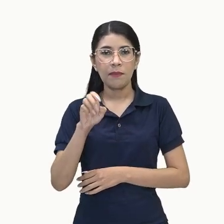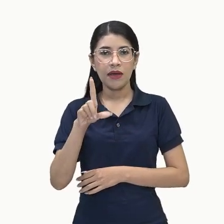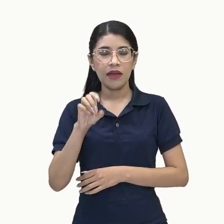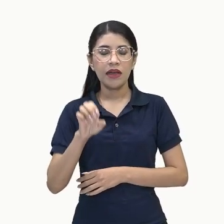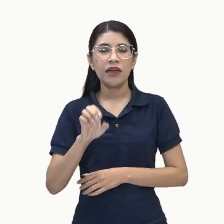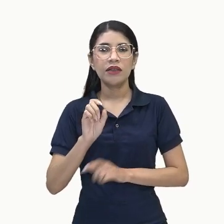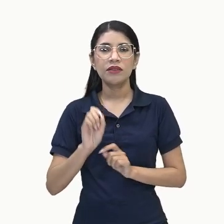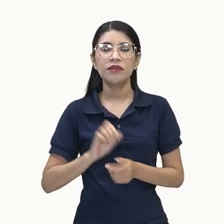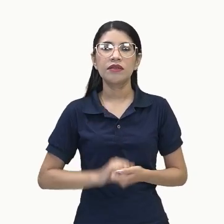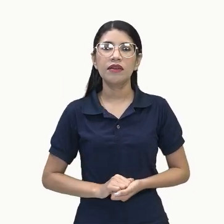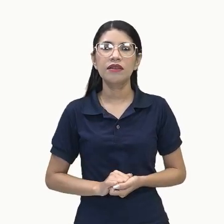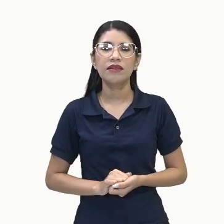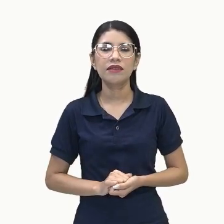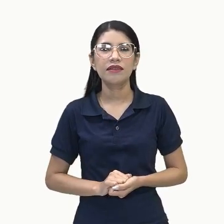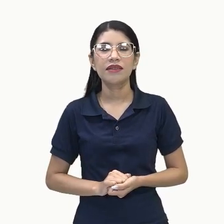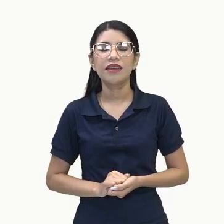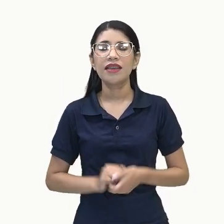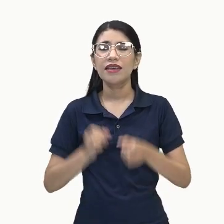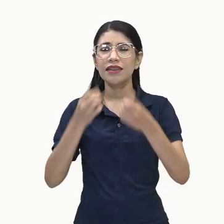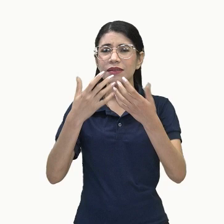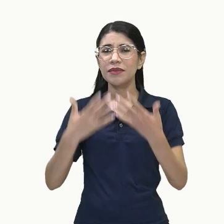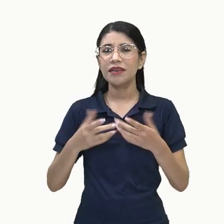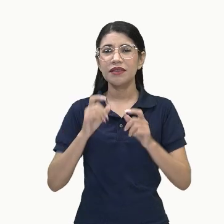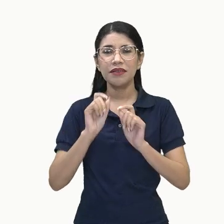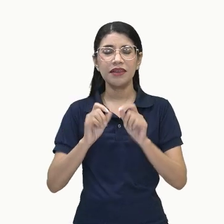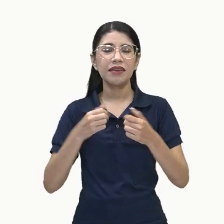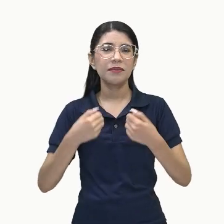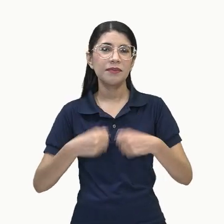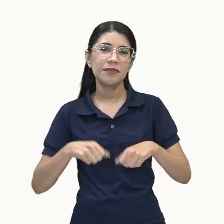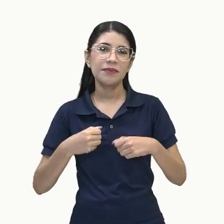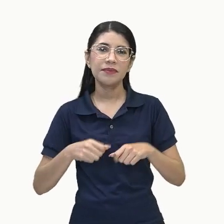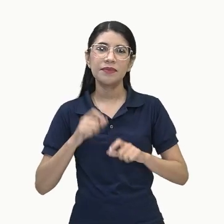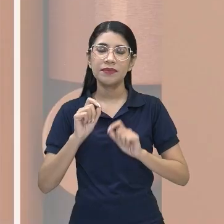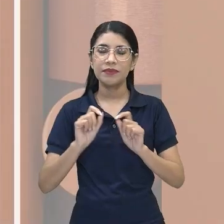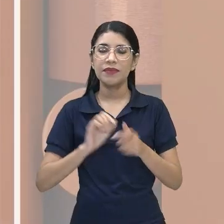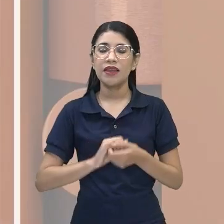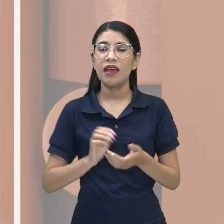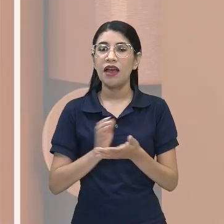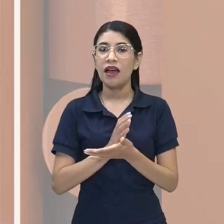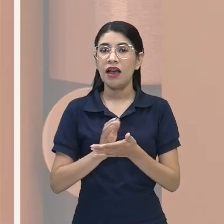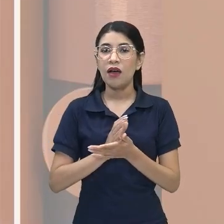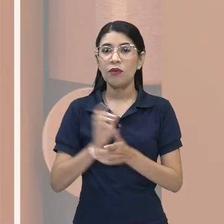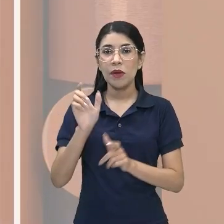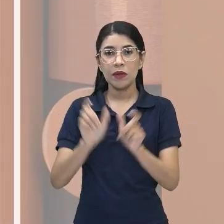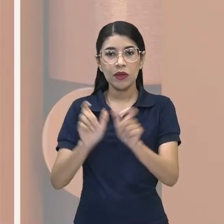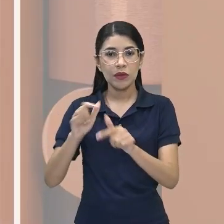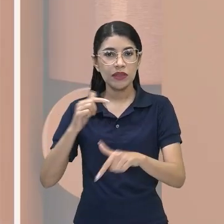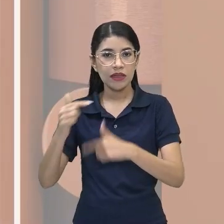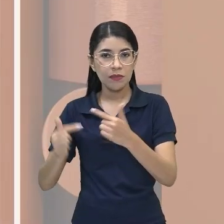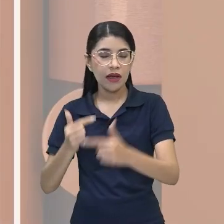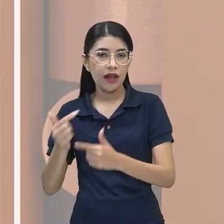Adalberão de Lau, que dizia que era necessário que uns trabalhassem, outros